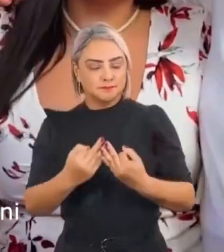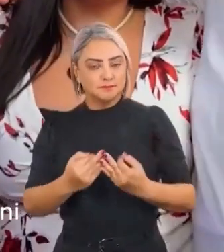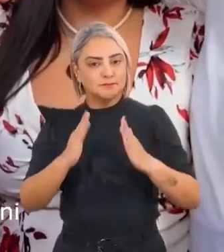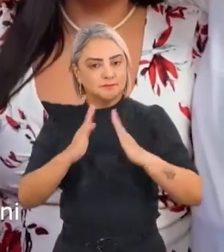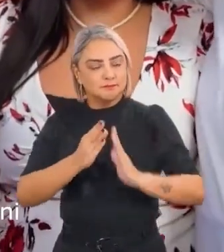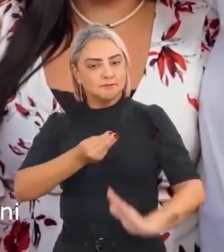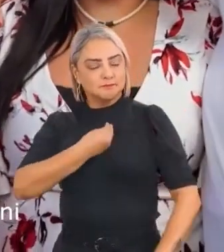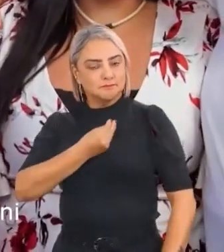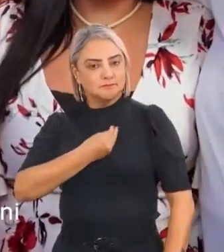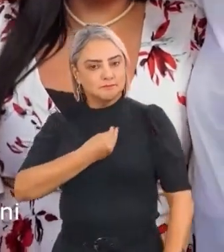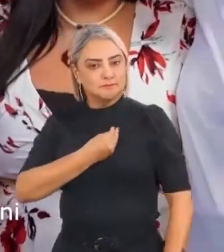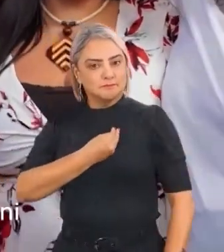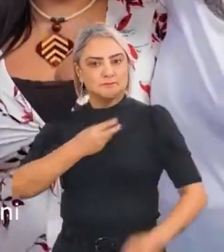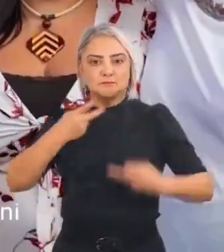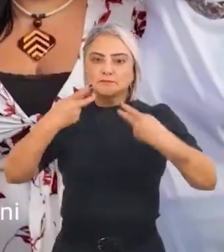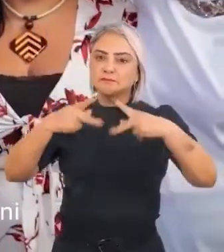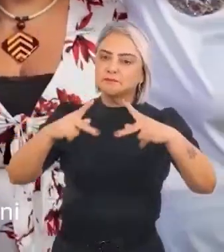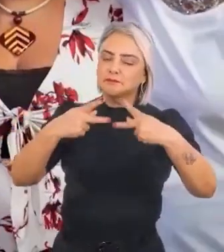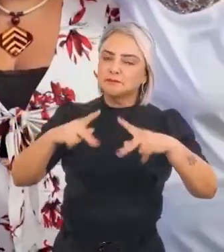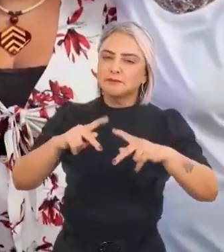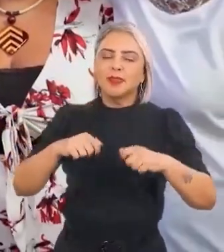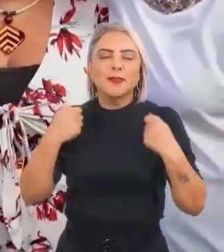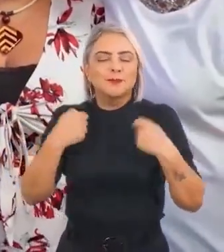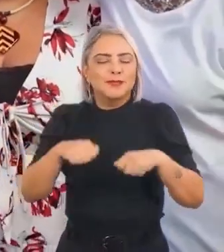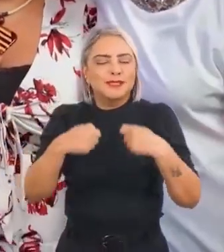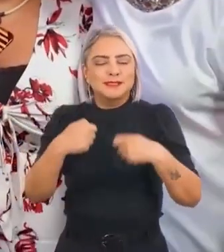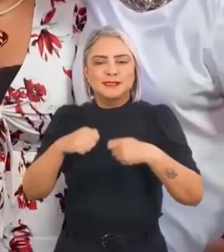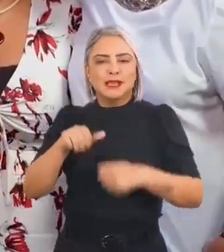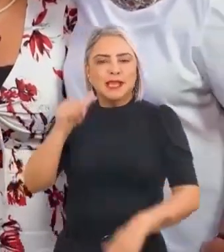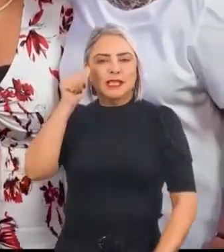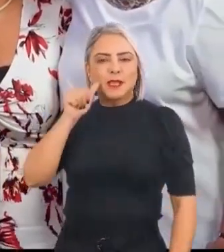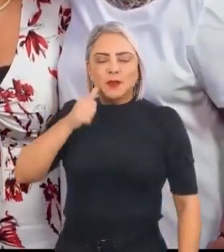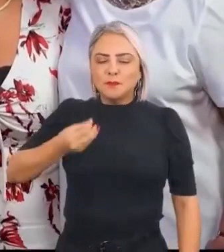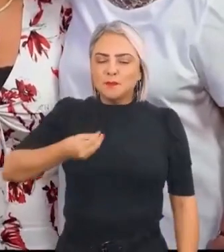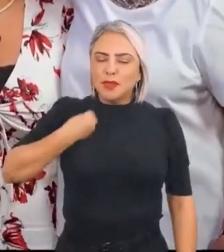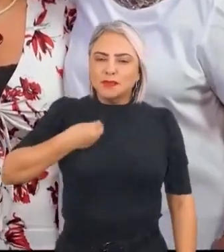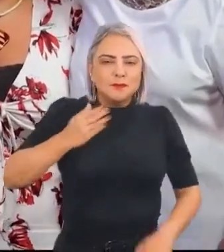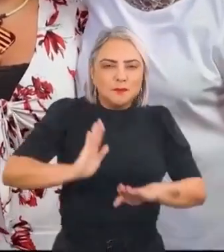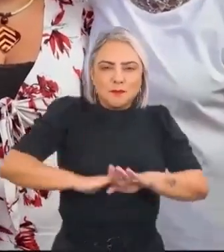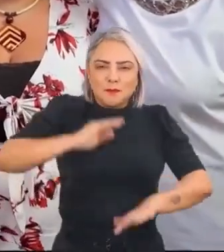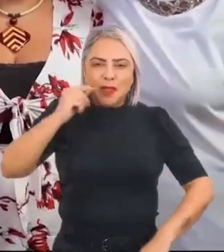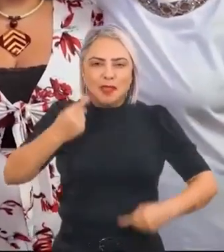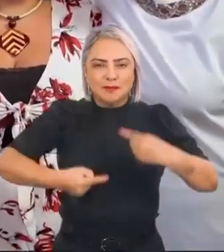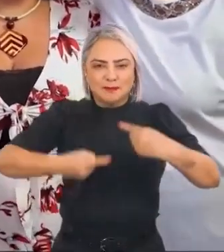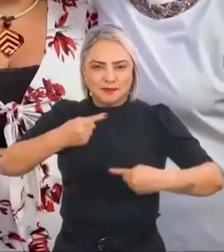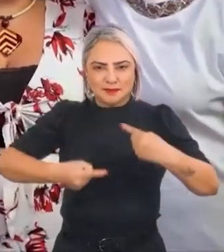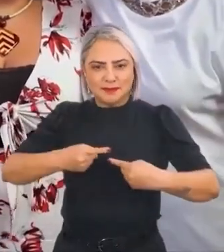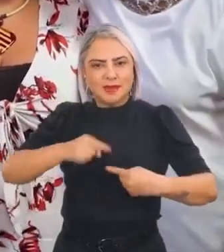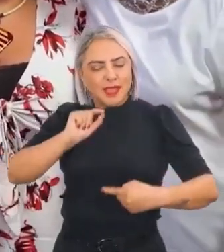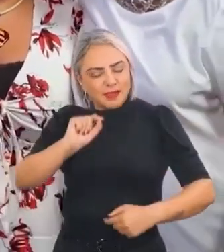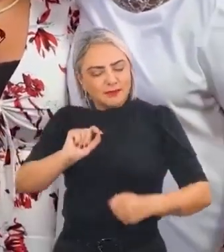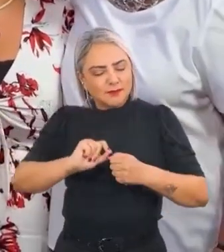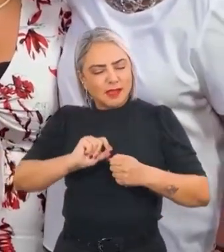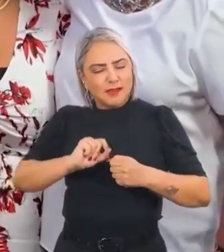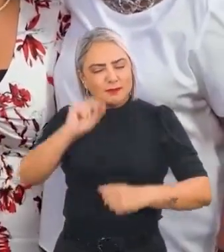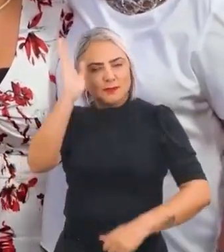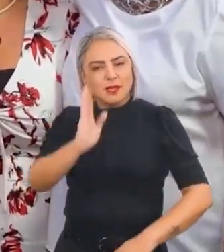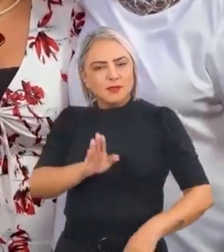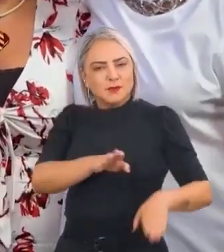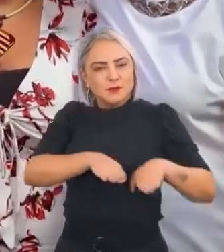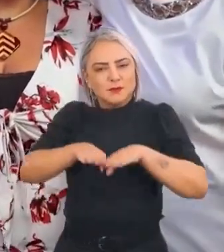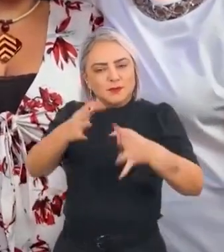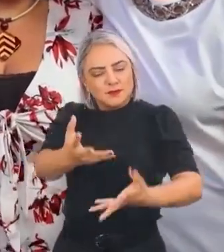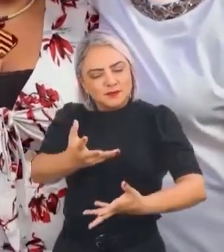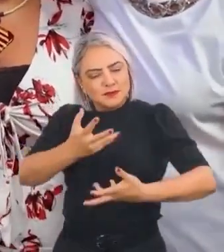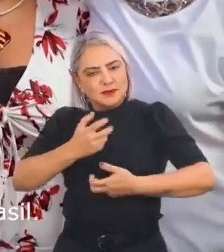o Minha Casa Minha Vida, o ProUni. Precisamos que as mulheres participem ainda mais da política. É assim que faremos um Brasil mais